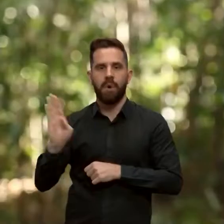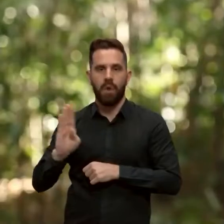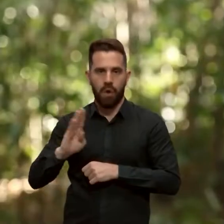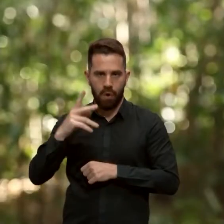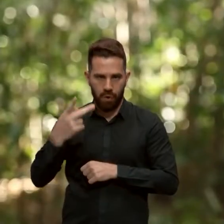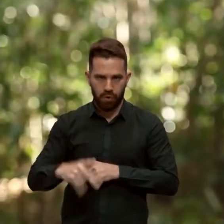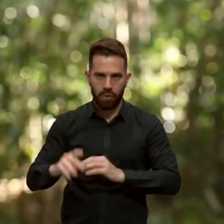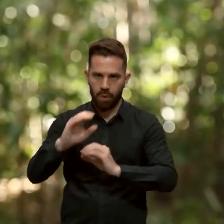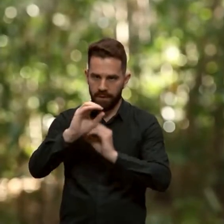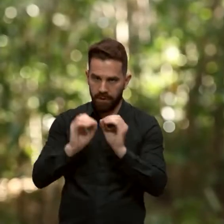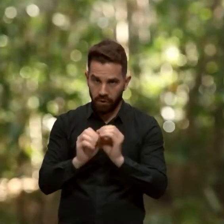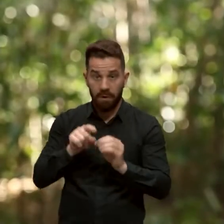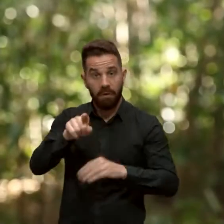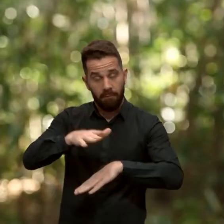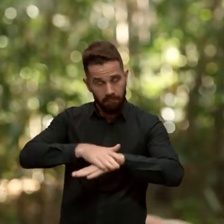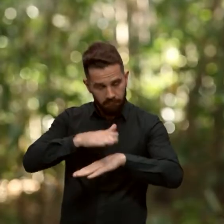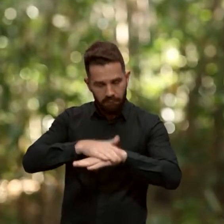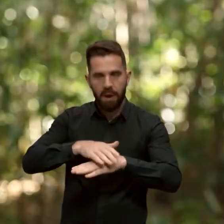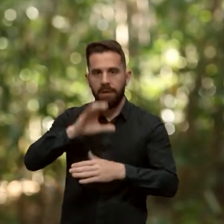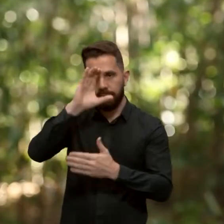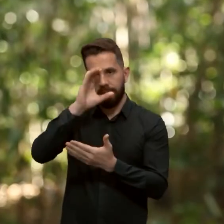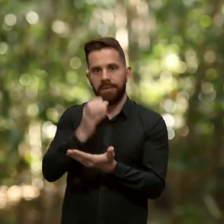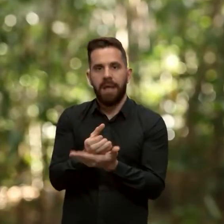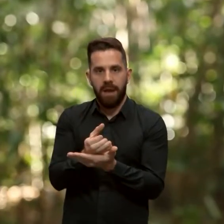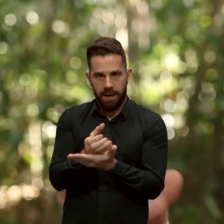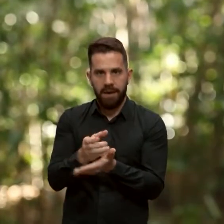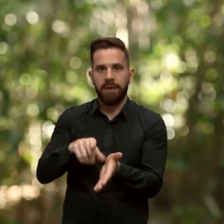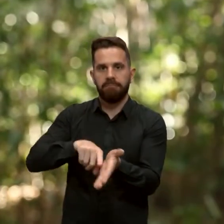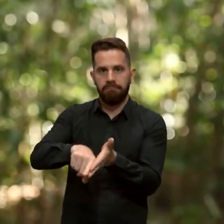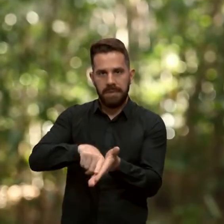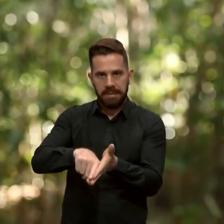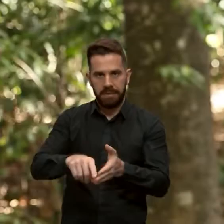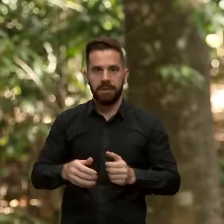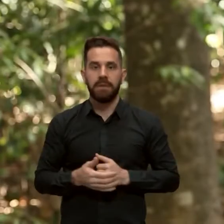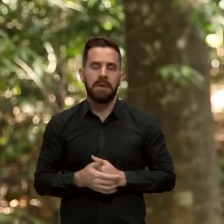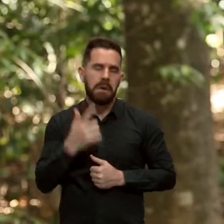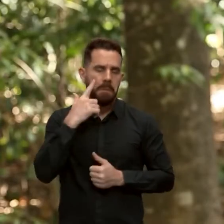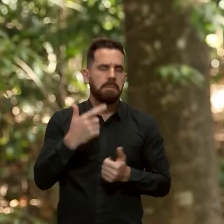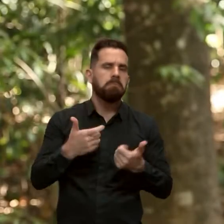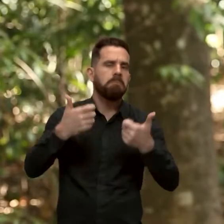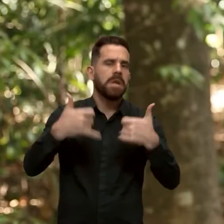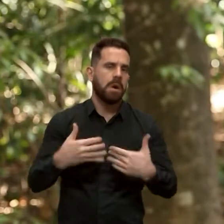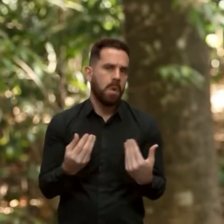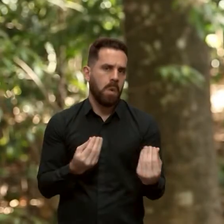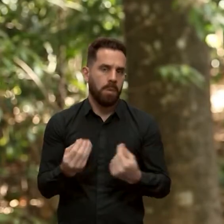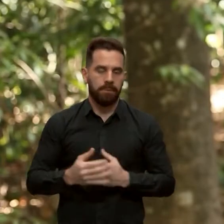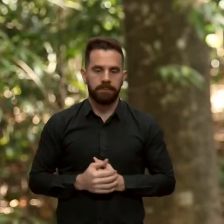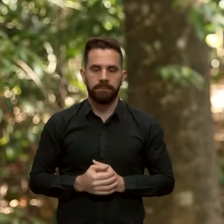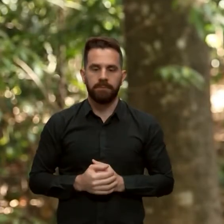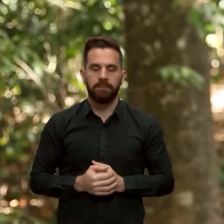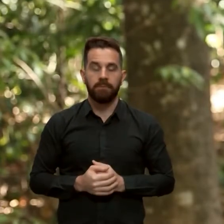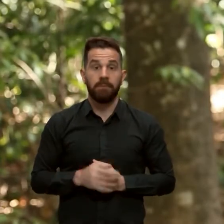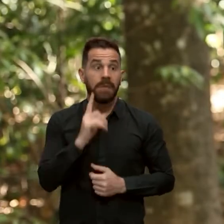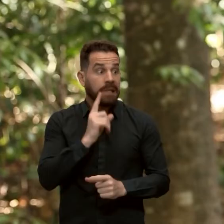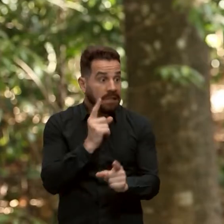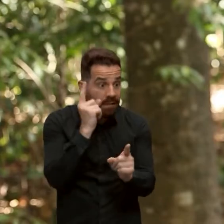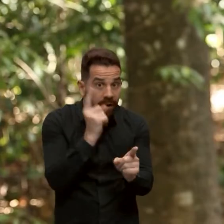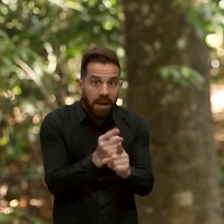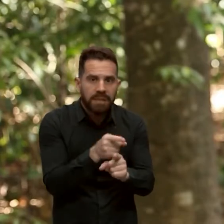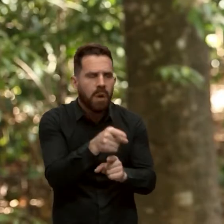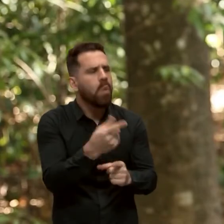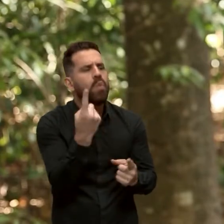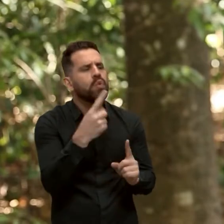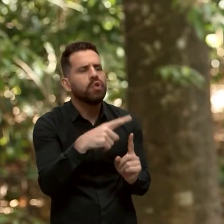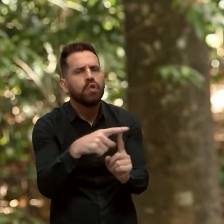UFG e autor da tese, explica as medidas de preservação. A identificação de uma espécie ameaçada é o primeiro